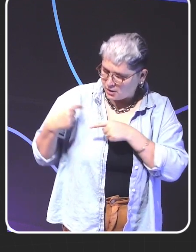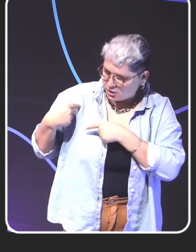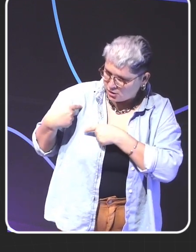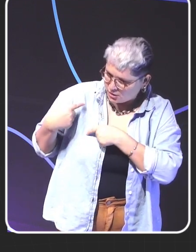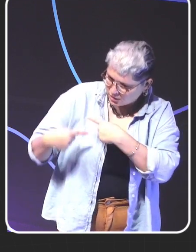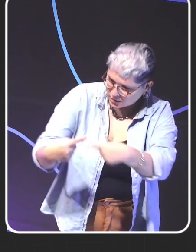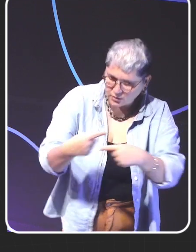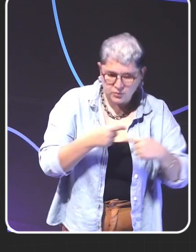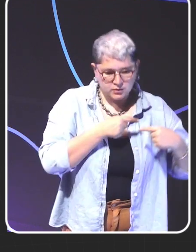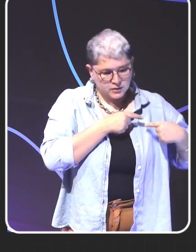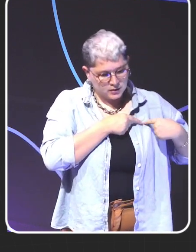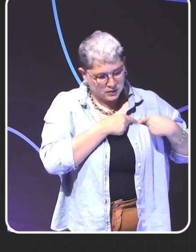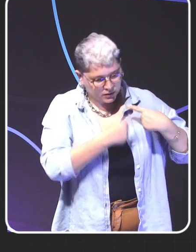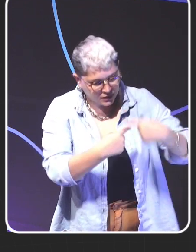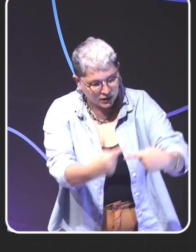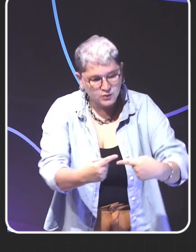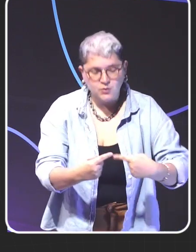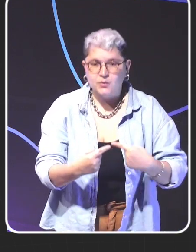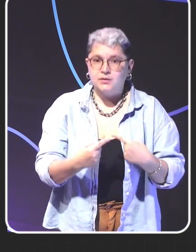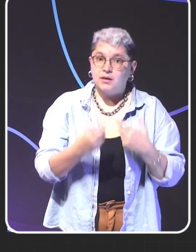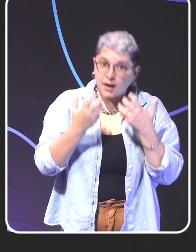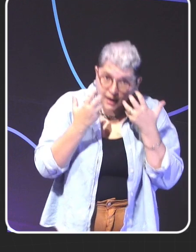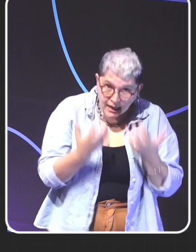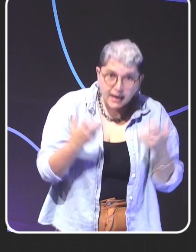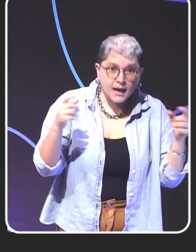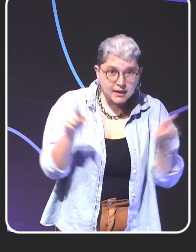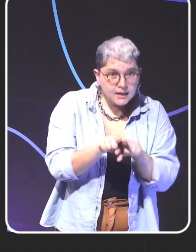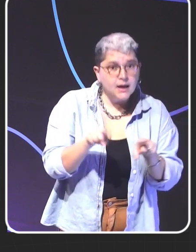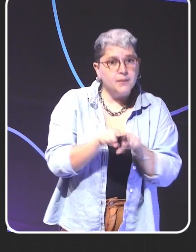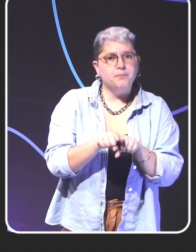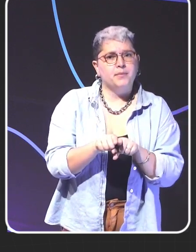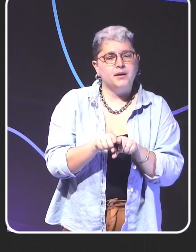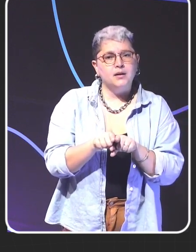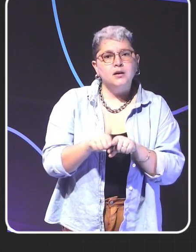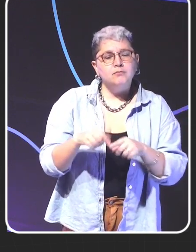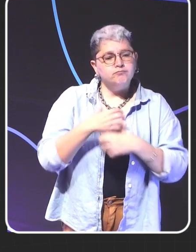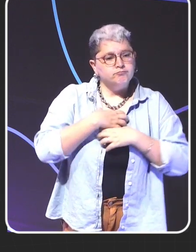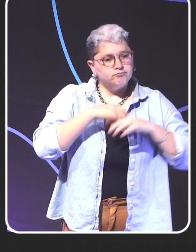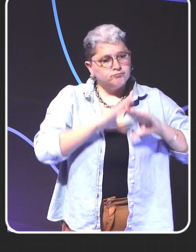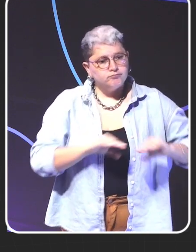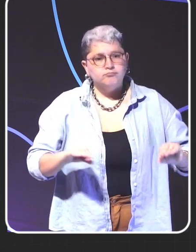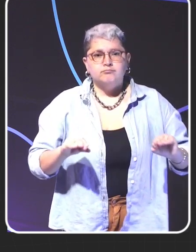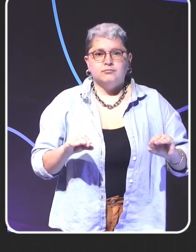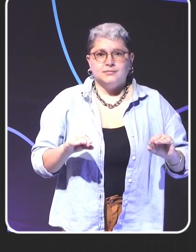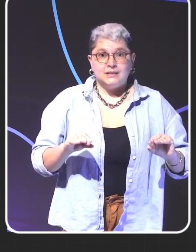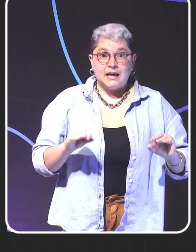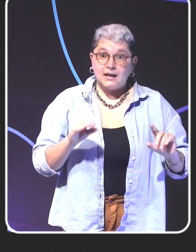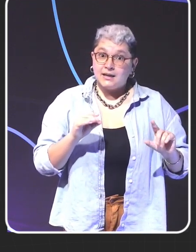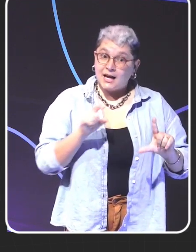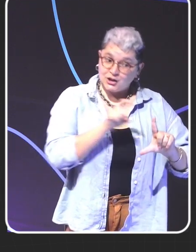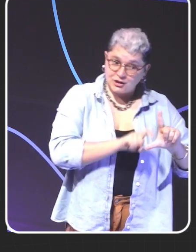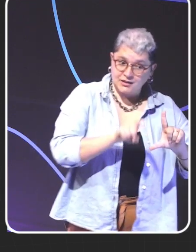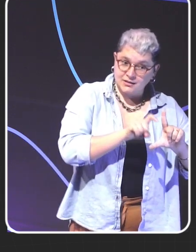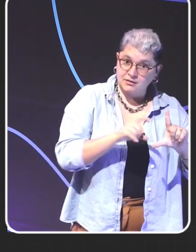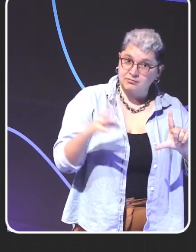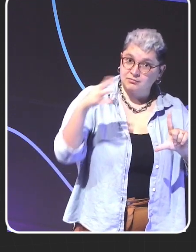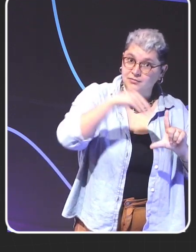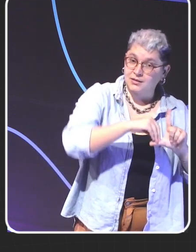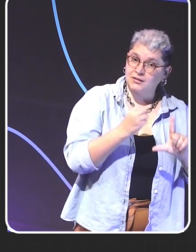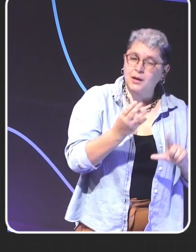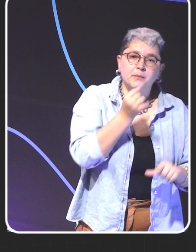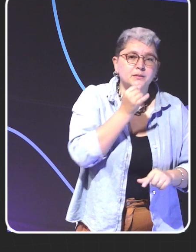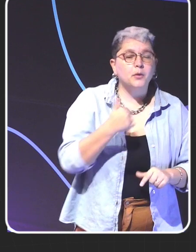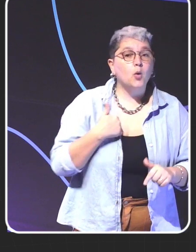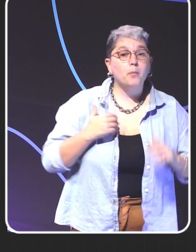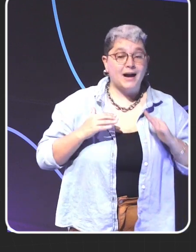Então, as diversas gerações também querem uma comodidade que a digitalização, ela beneficia. Então, eu estou na minha casa